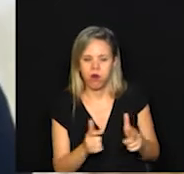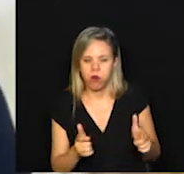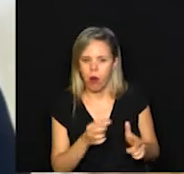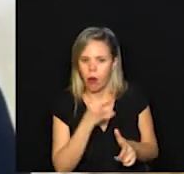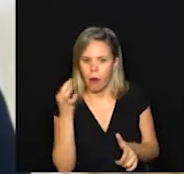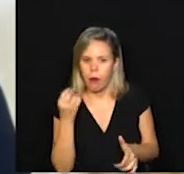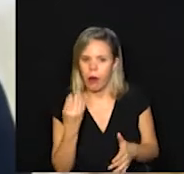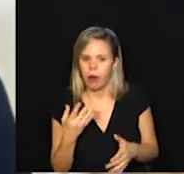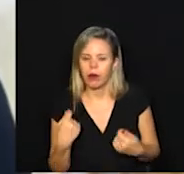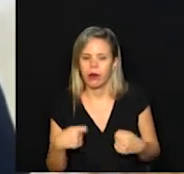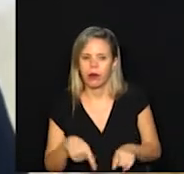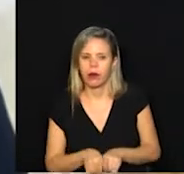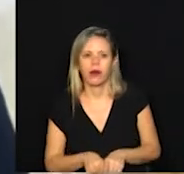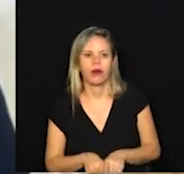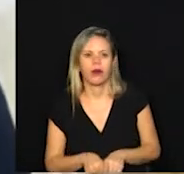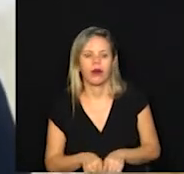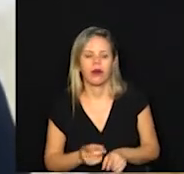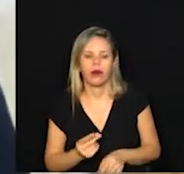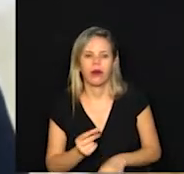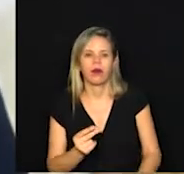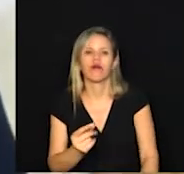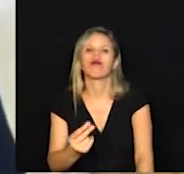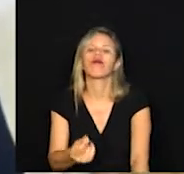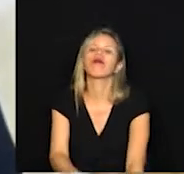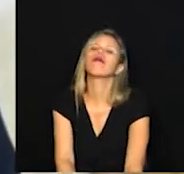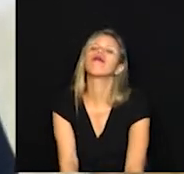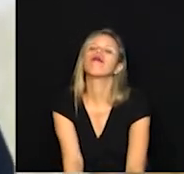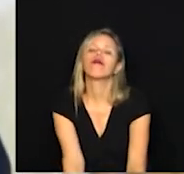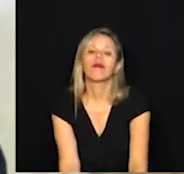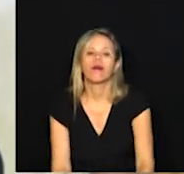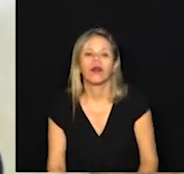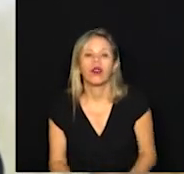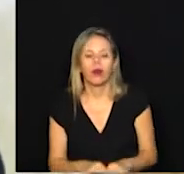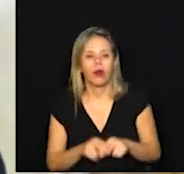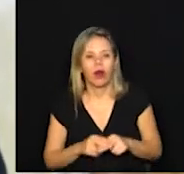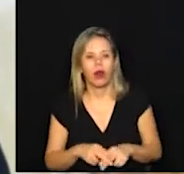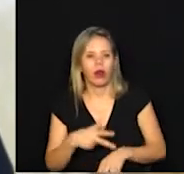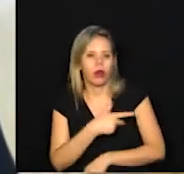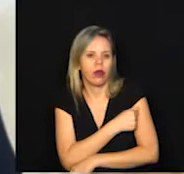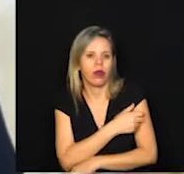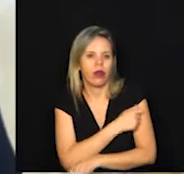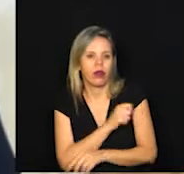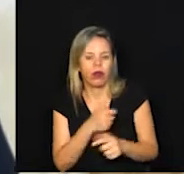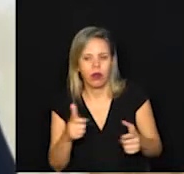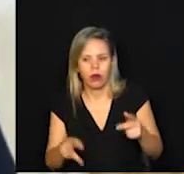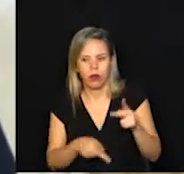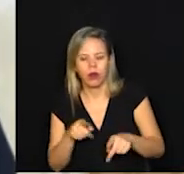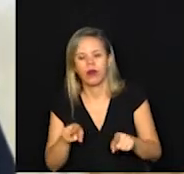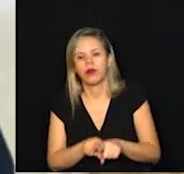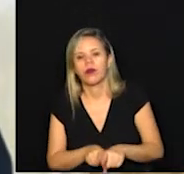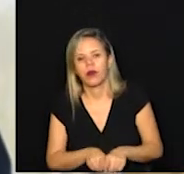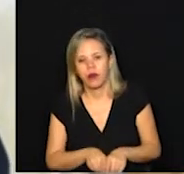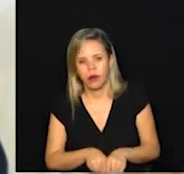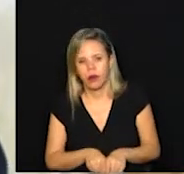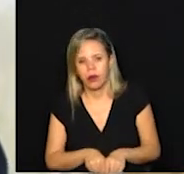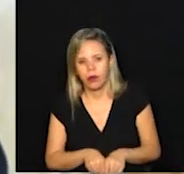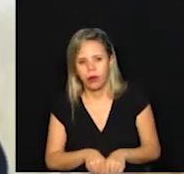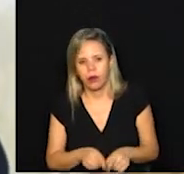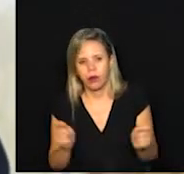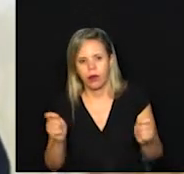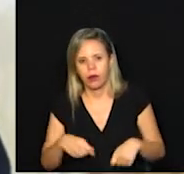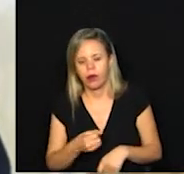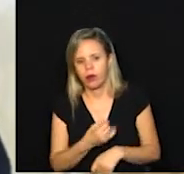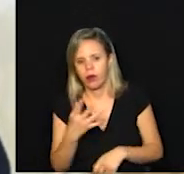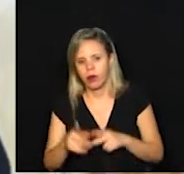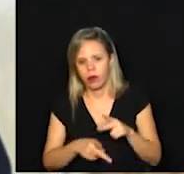ascendente, que deverá prolongar devido ao aumento da imunidade coletiva e também com a